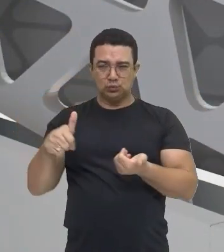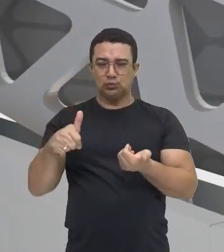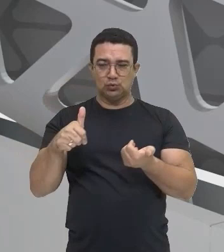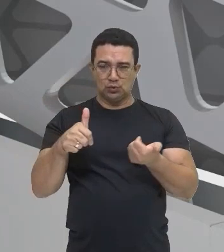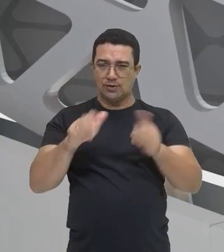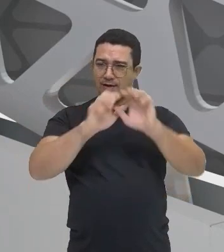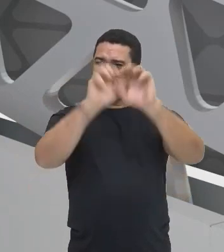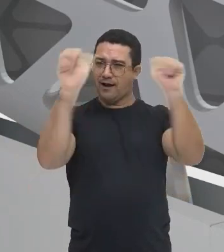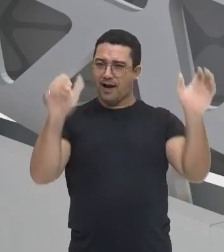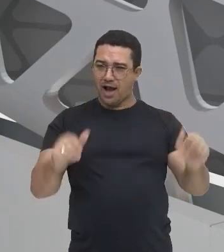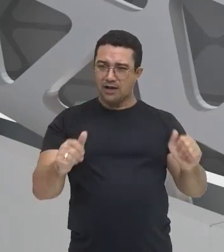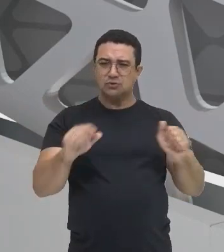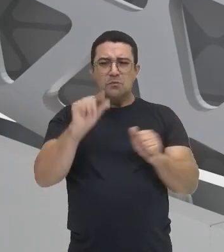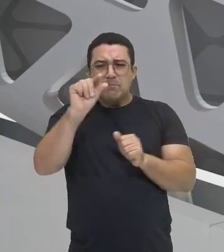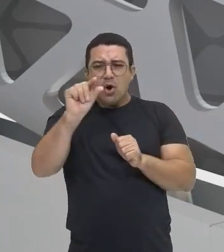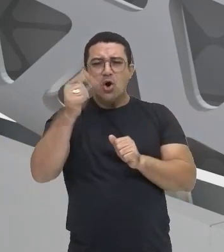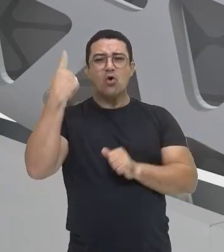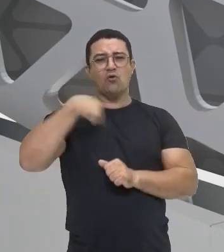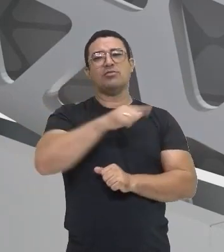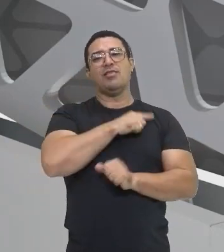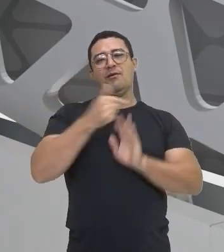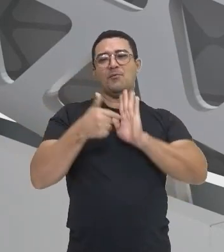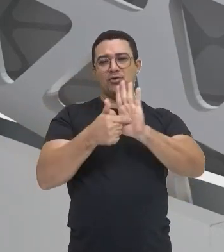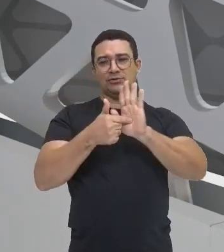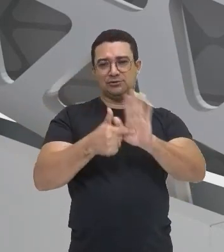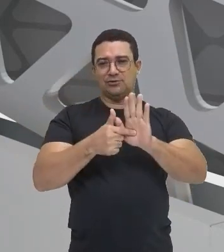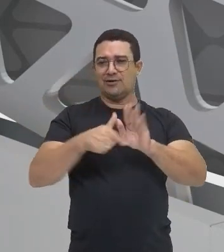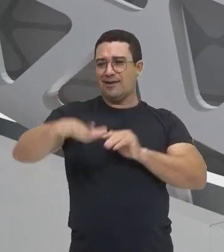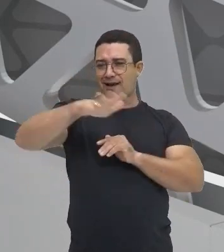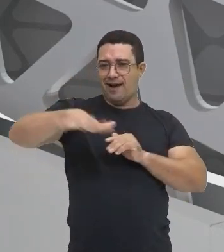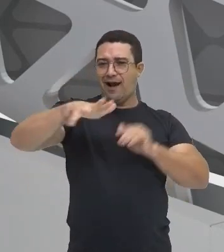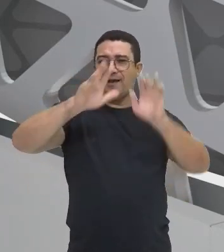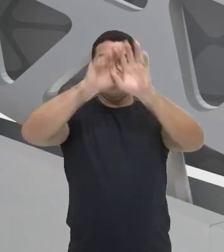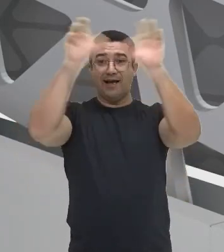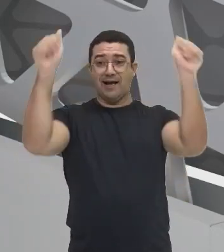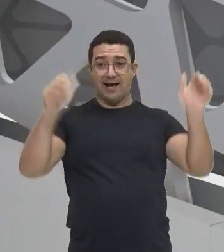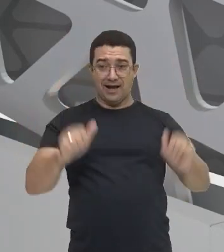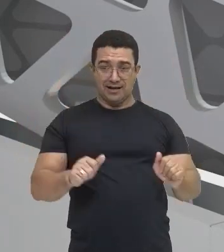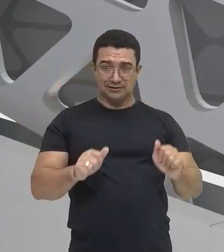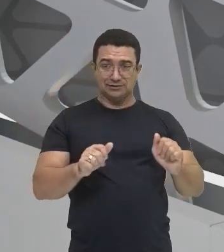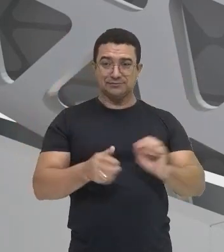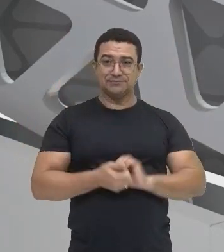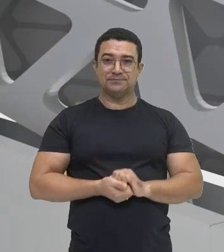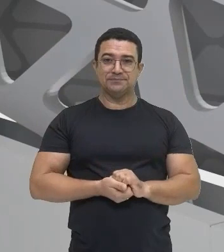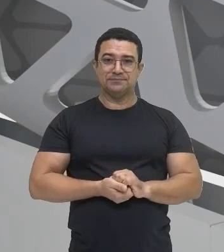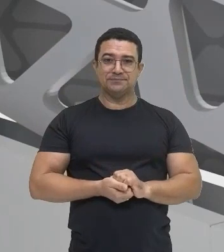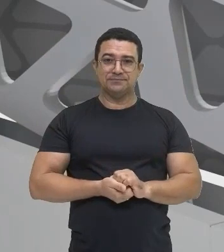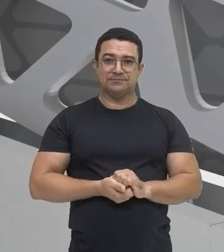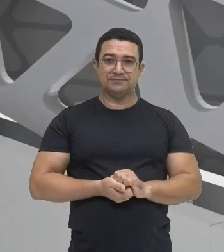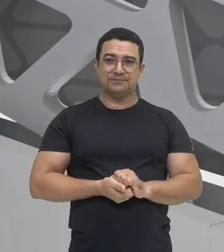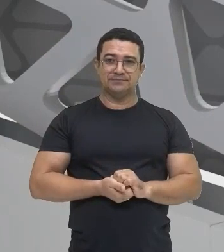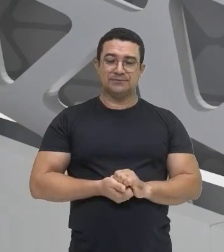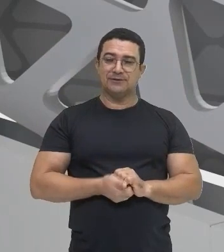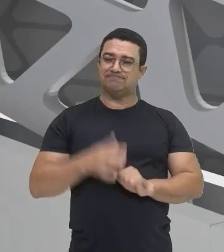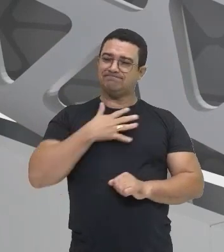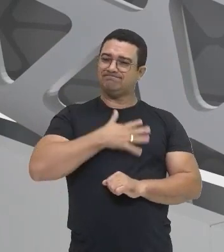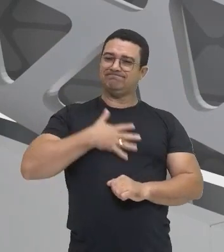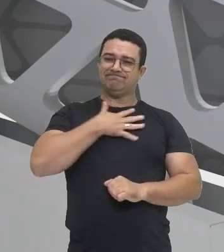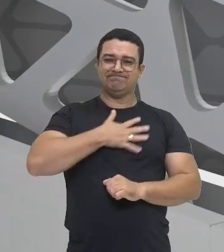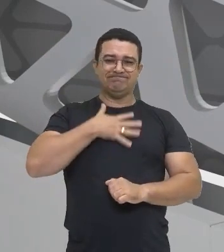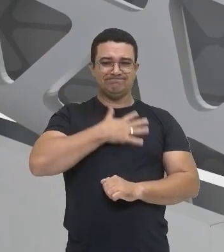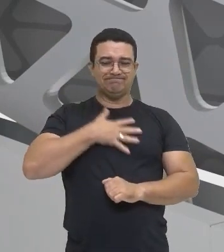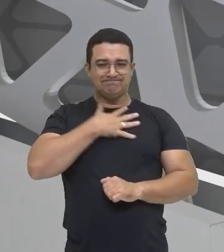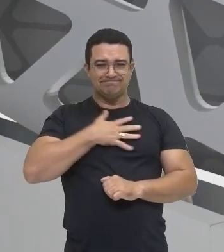nós apresentamos, um pouquinho, né, do que nós apresentamos da arte nesses dias que ficamos juntos. Foi uma satisfação